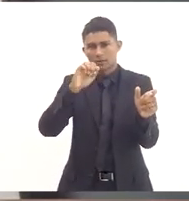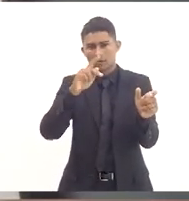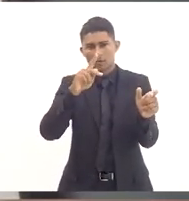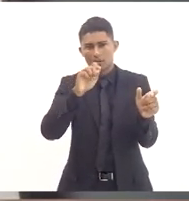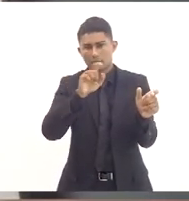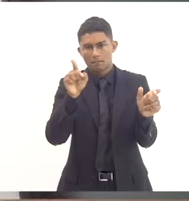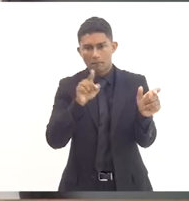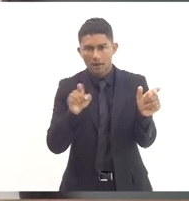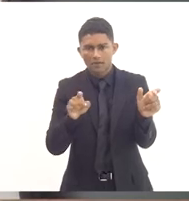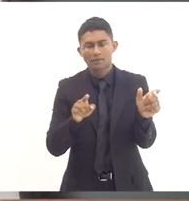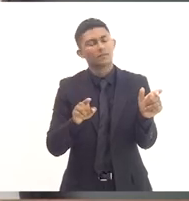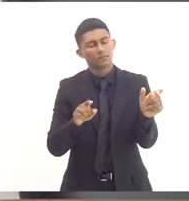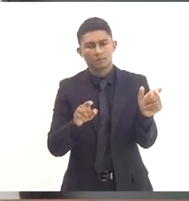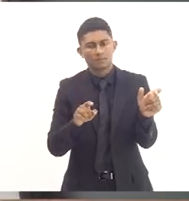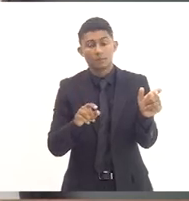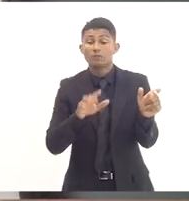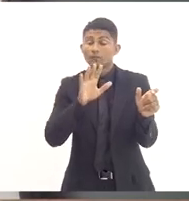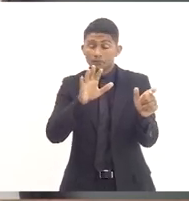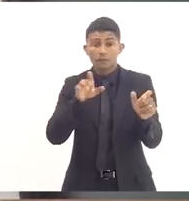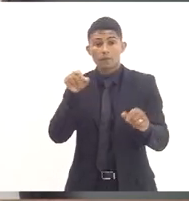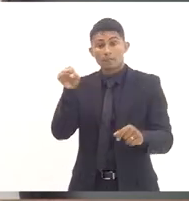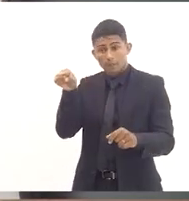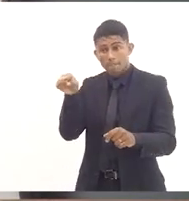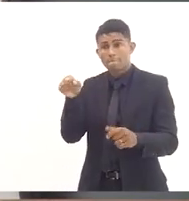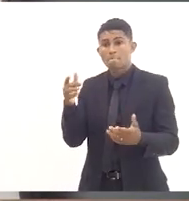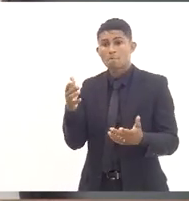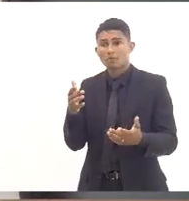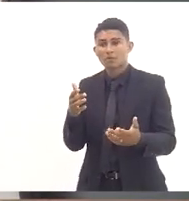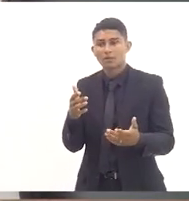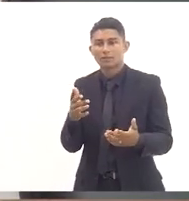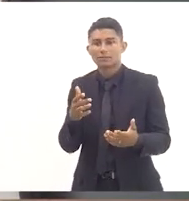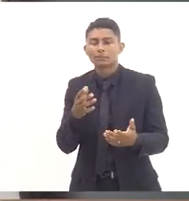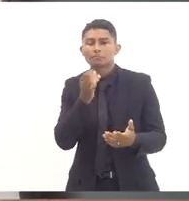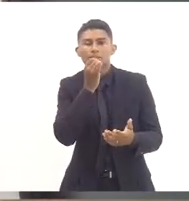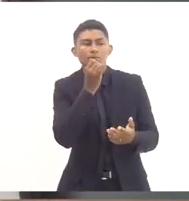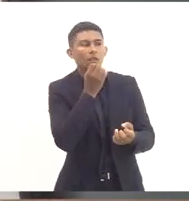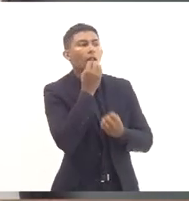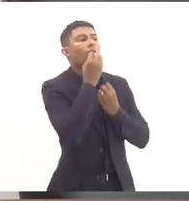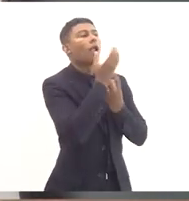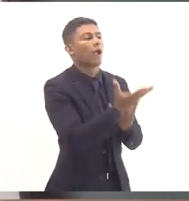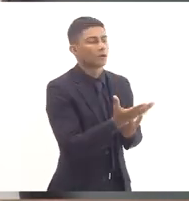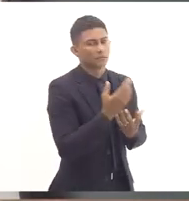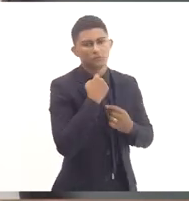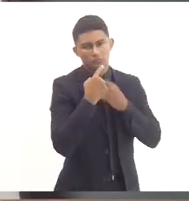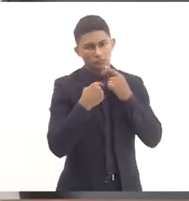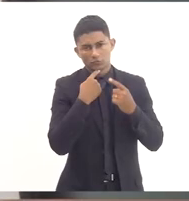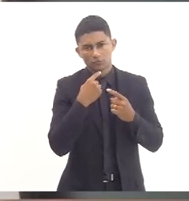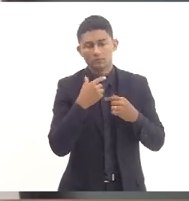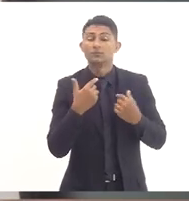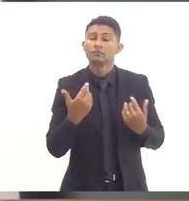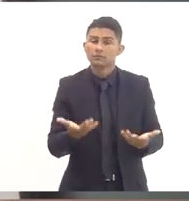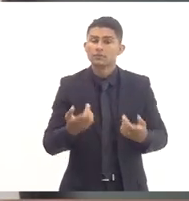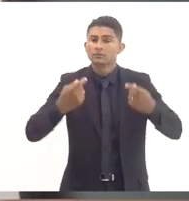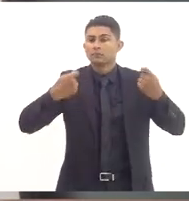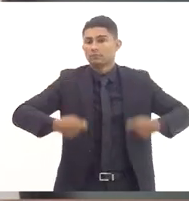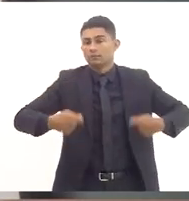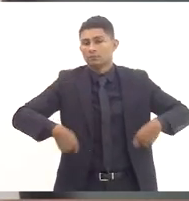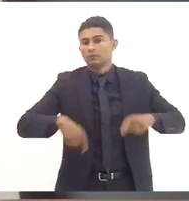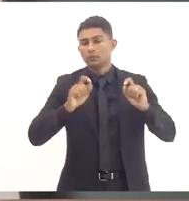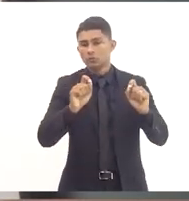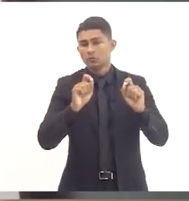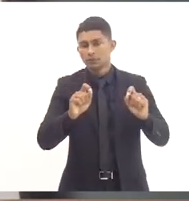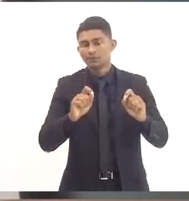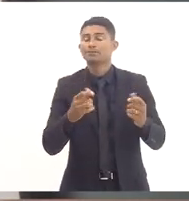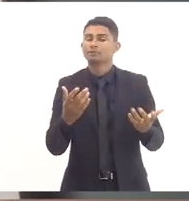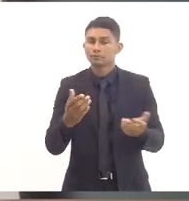condições de expressar convencionalmente a vontade dele Então nesse caso o quê que vai ser necessário tem que fazer uma